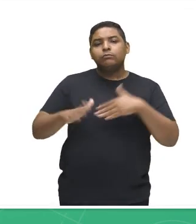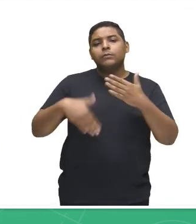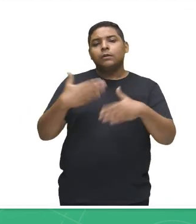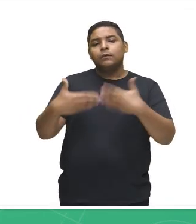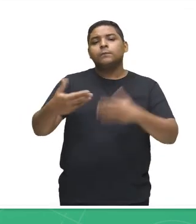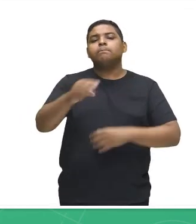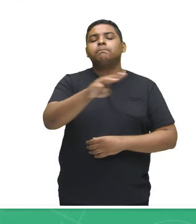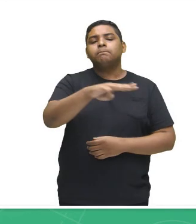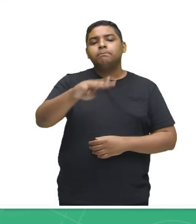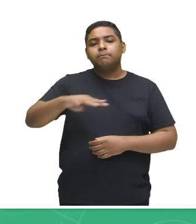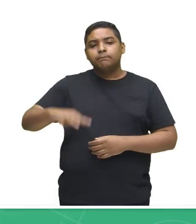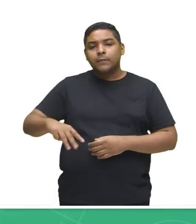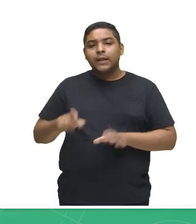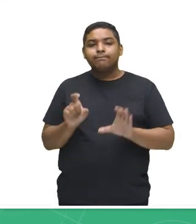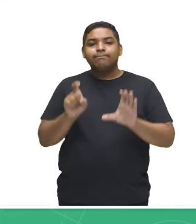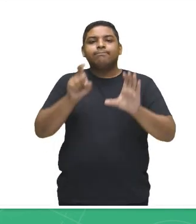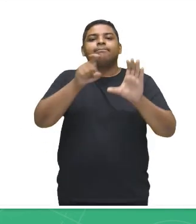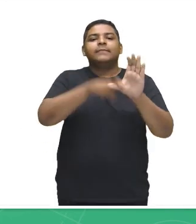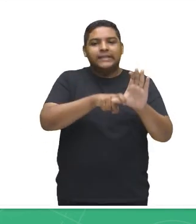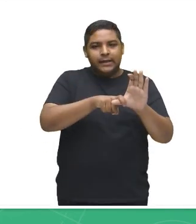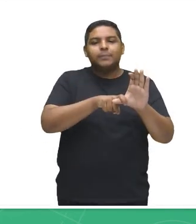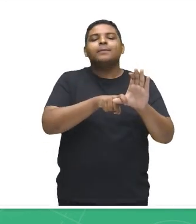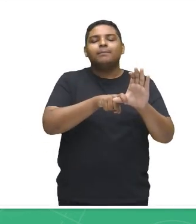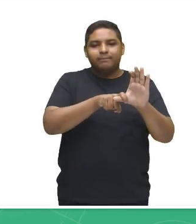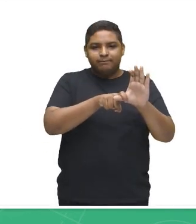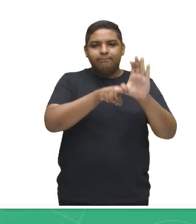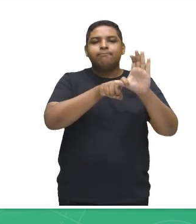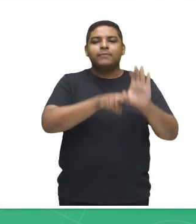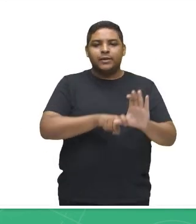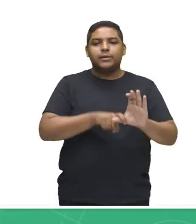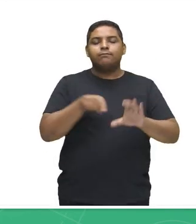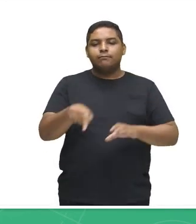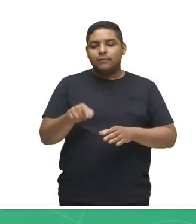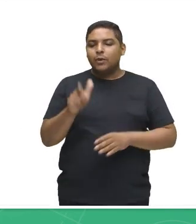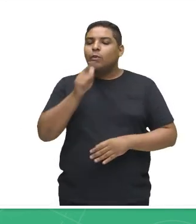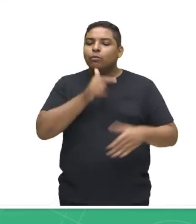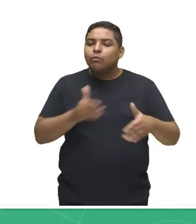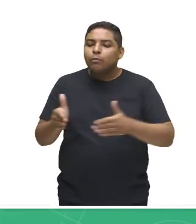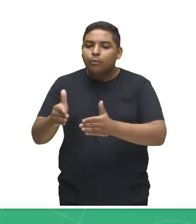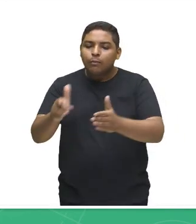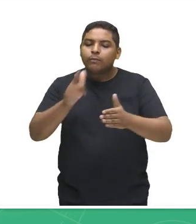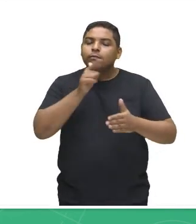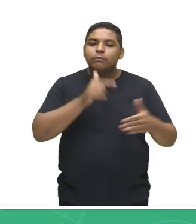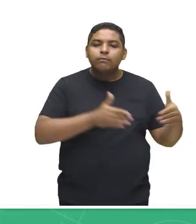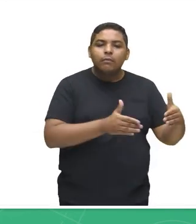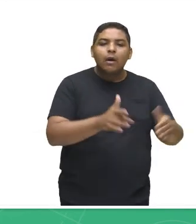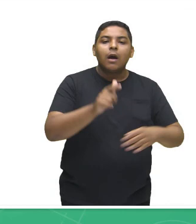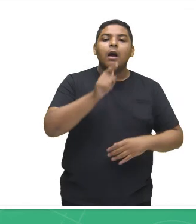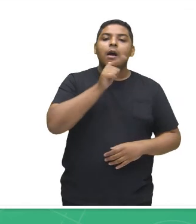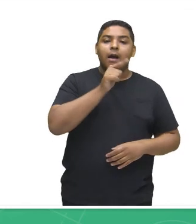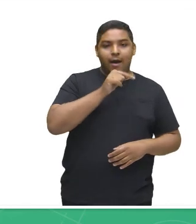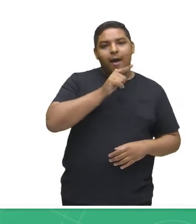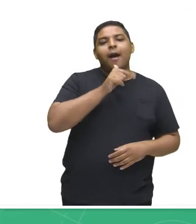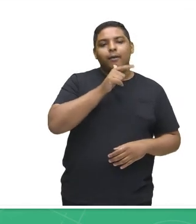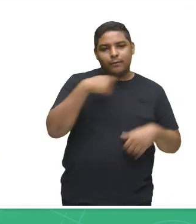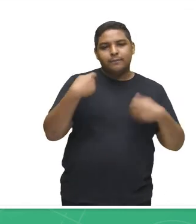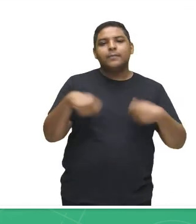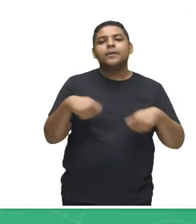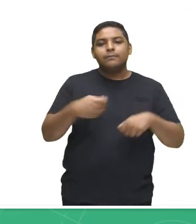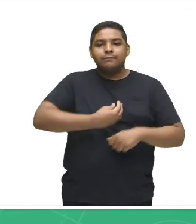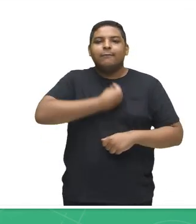Mesopotâmia dependiam dos rios Tigres e Eufrates para abastecimento de água, óbvio, né, gente? Água é